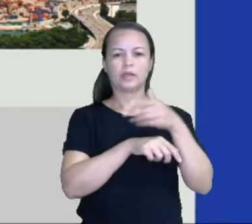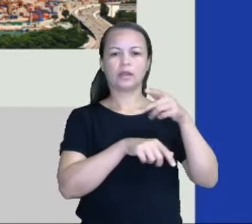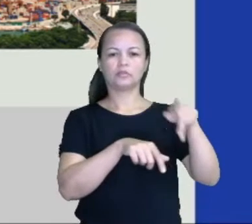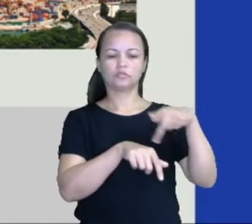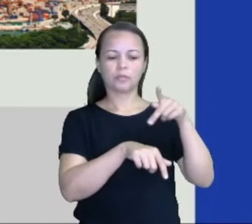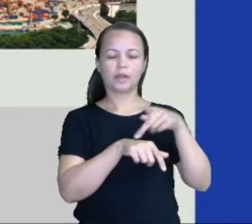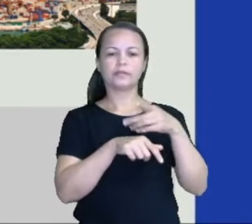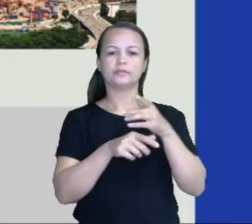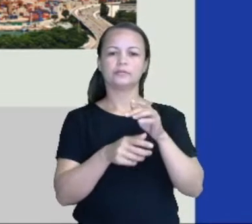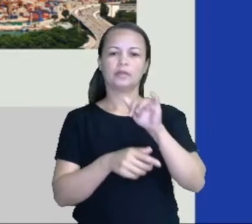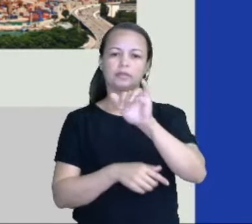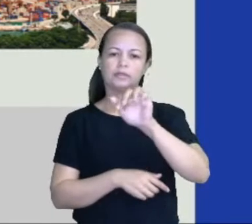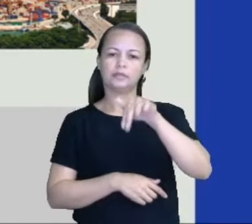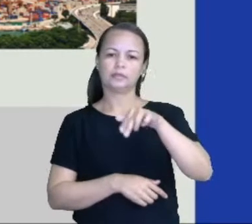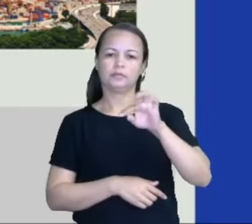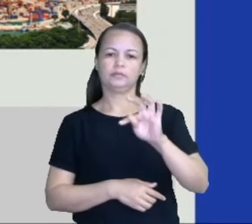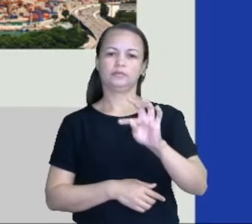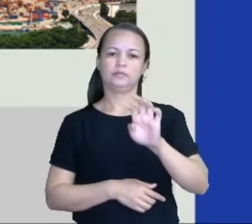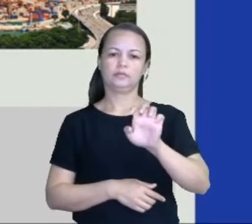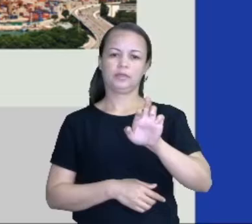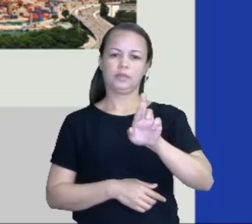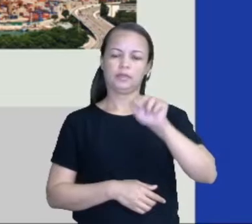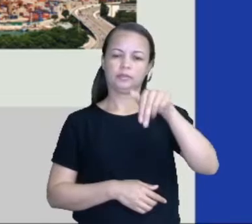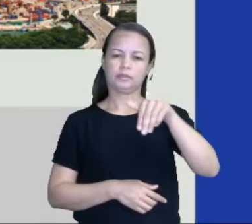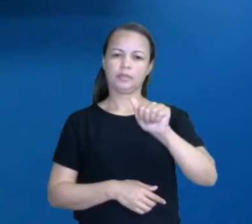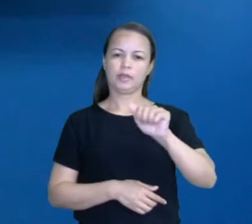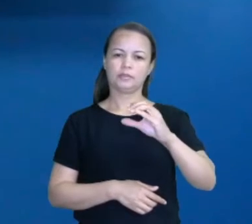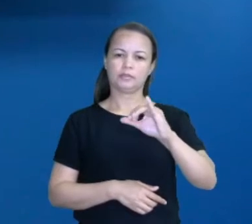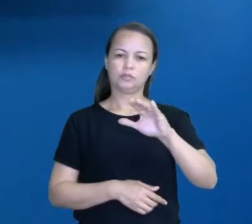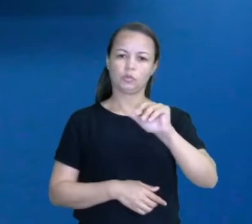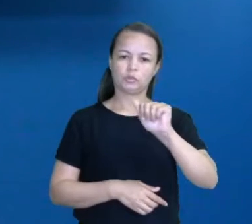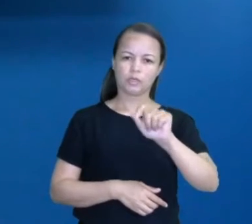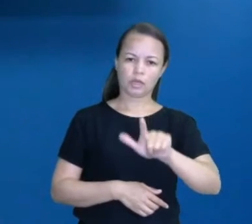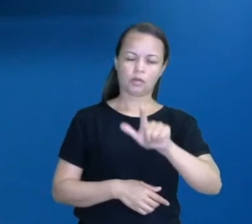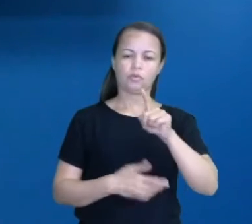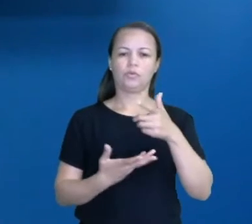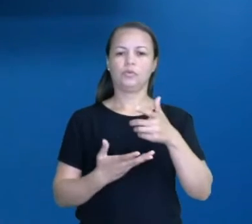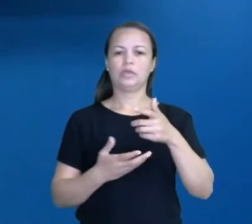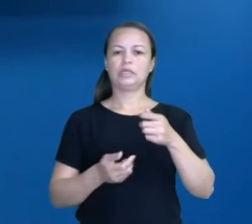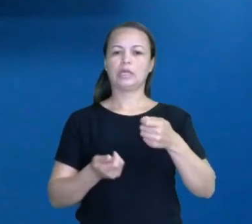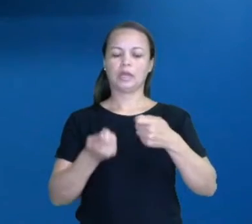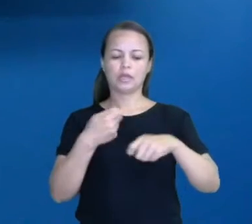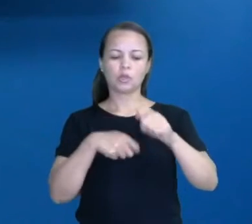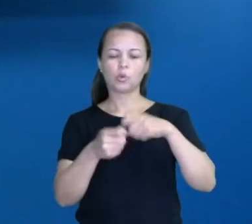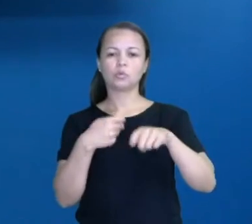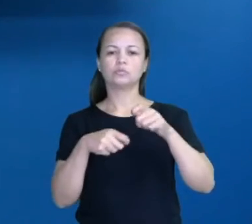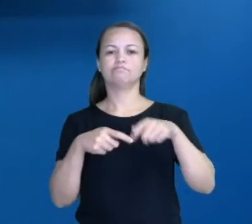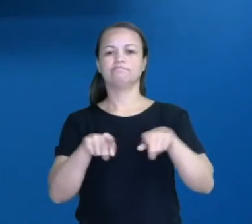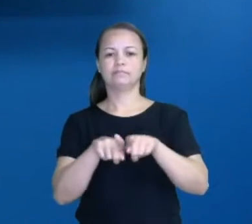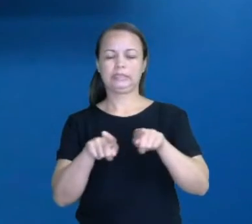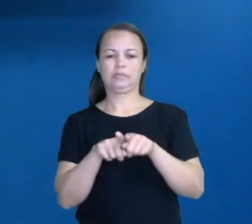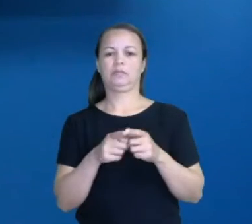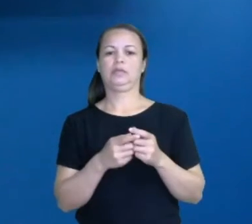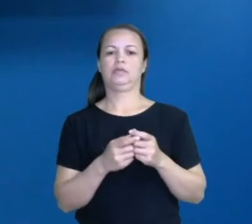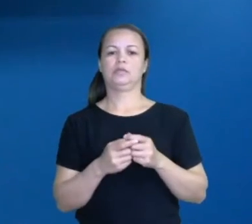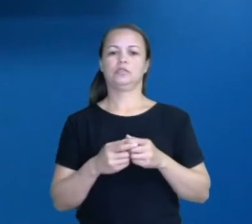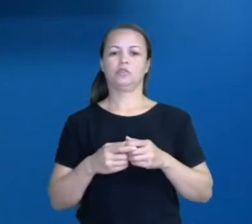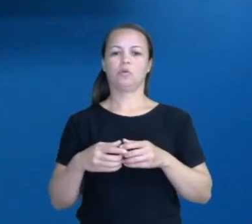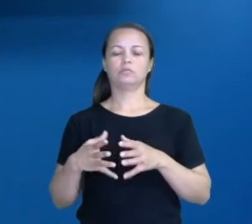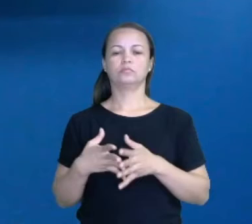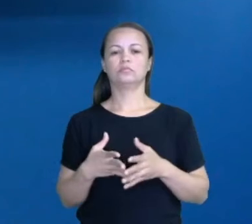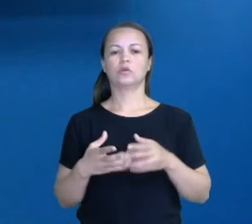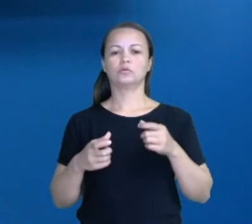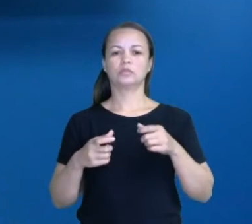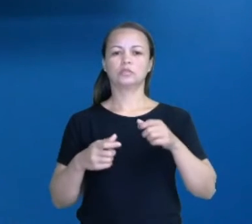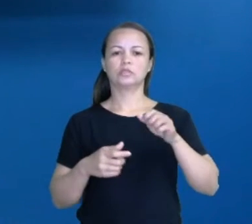comércio internacional, né, com a integração de blocos econômicos, que são blocos que são